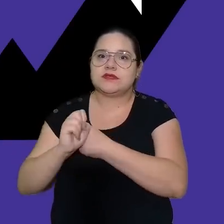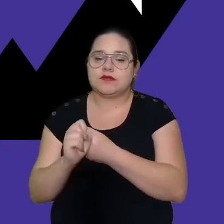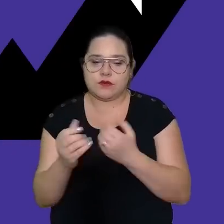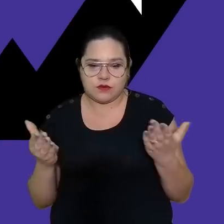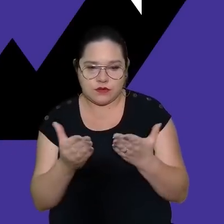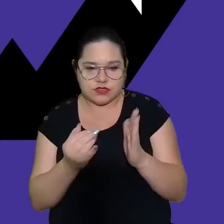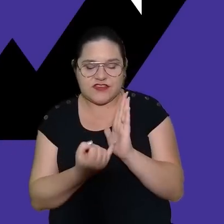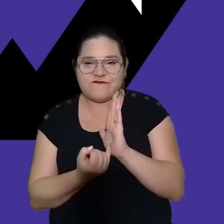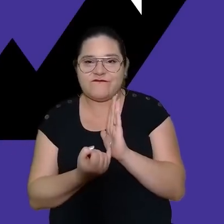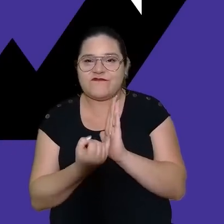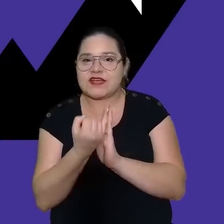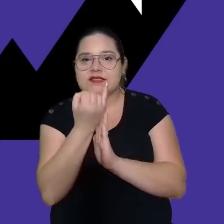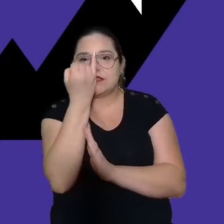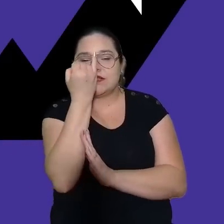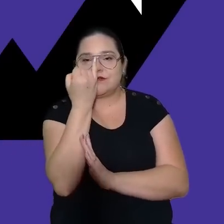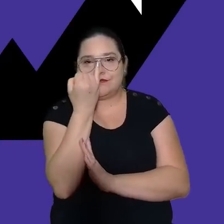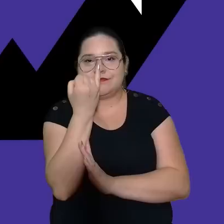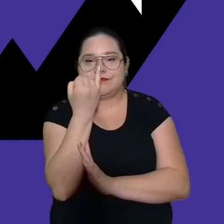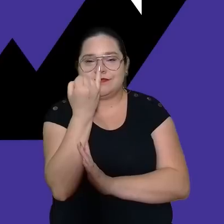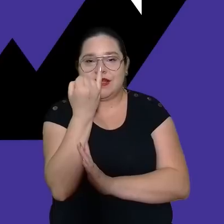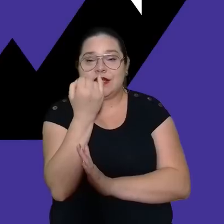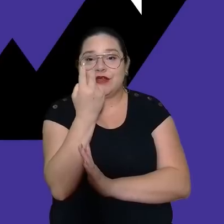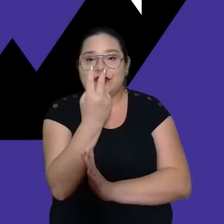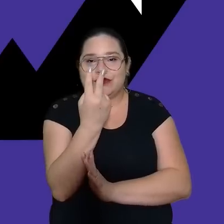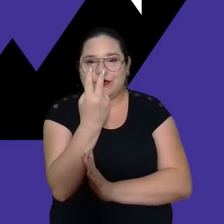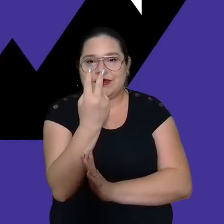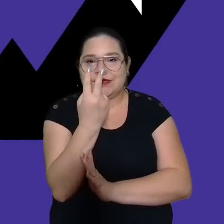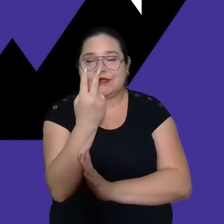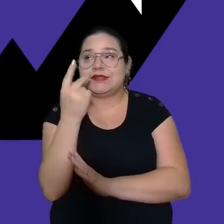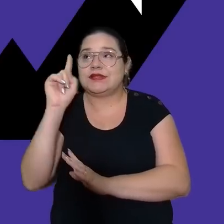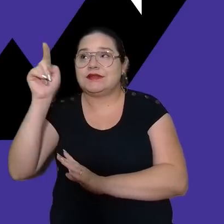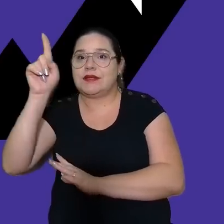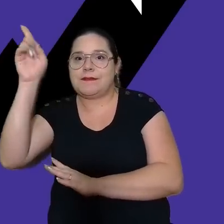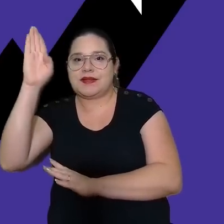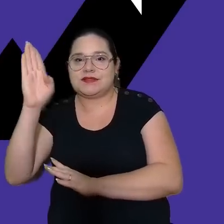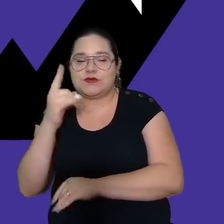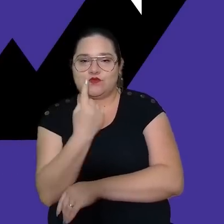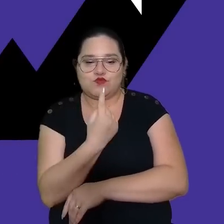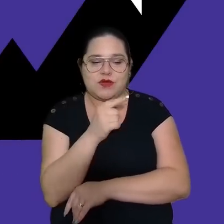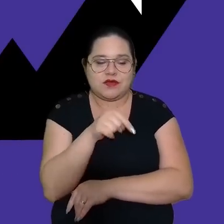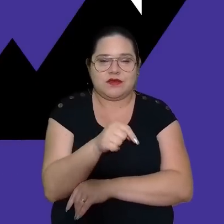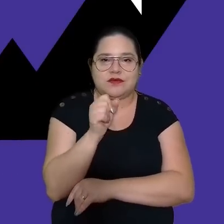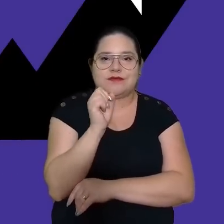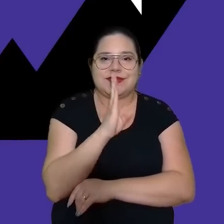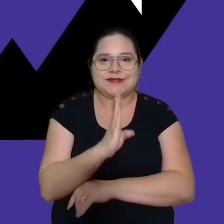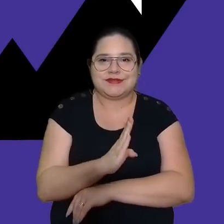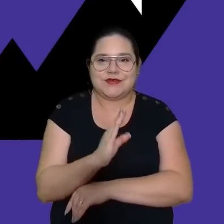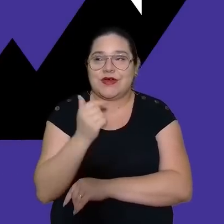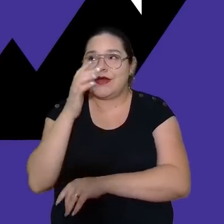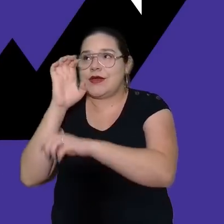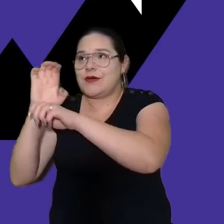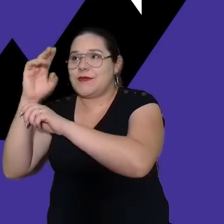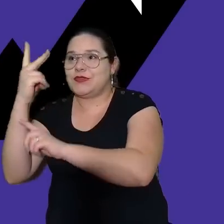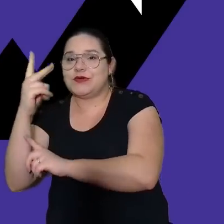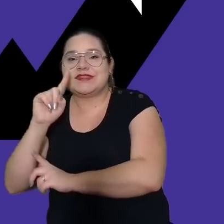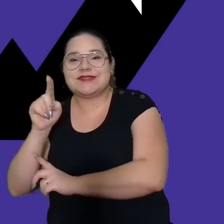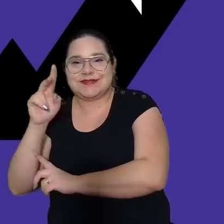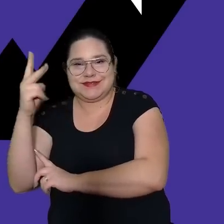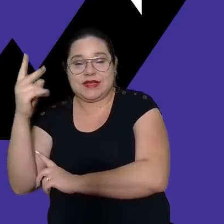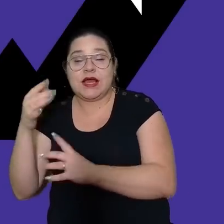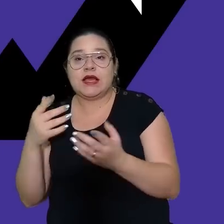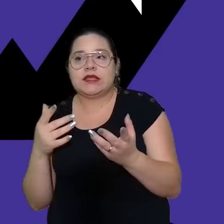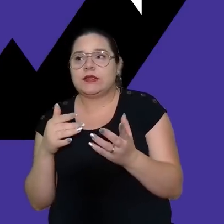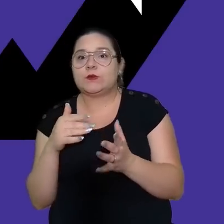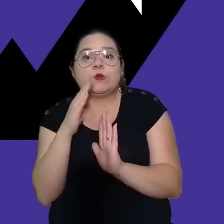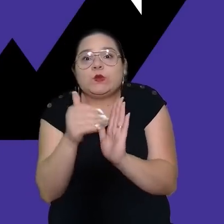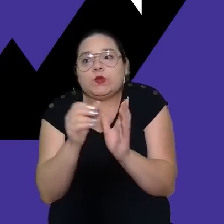de 1 dígito no Brasil, de 2 dígitos na Europa, nos Estados Unidos. Quer dizer, então o que pode acontecer, pode acontecer tudo,